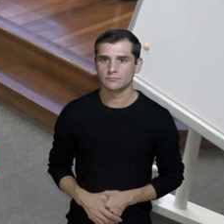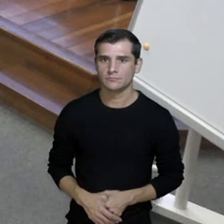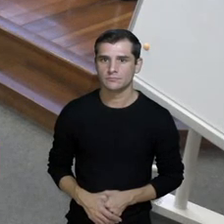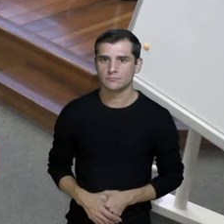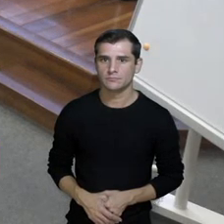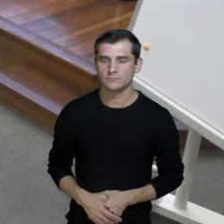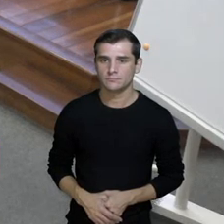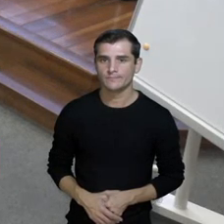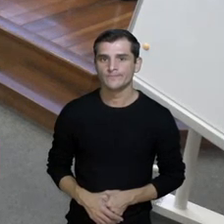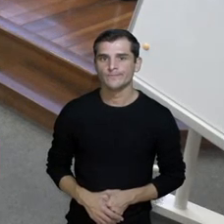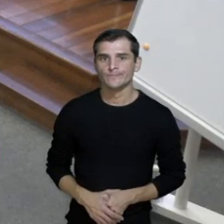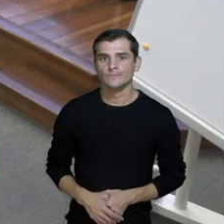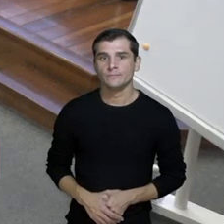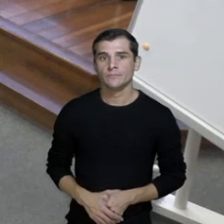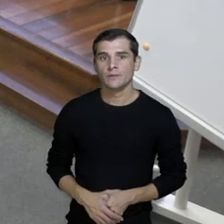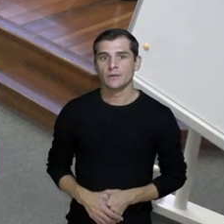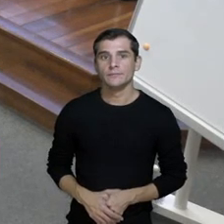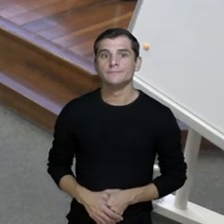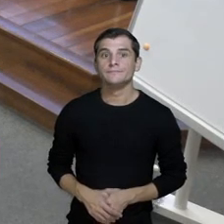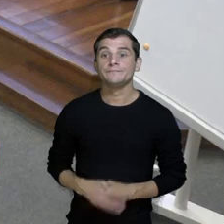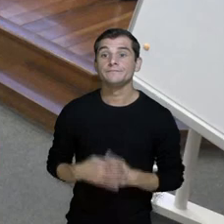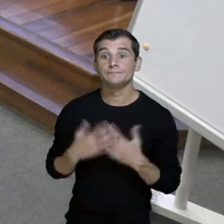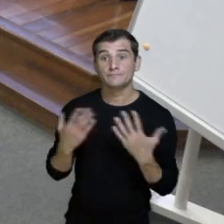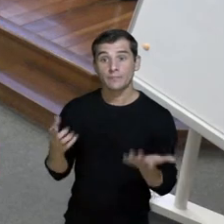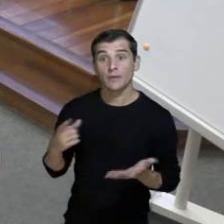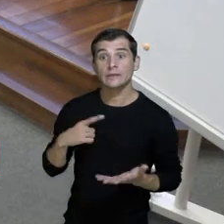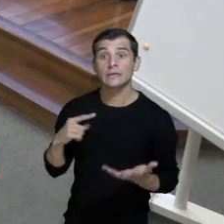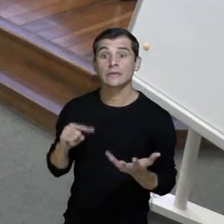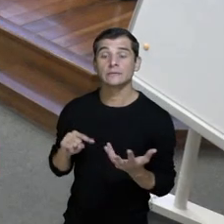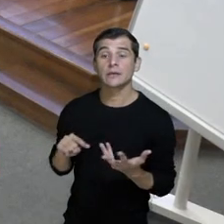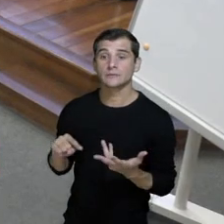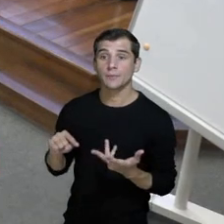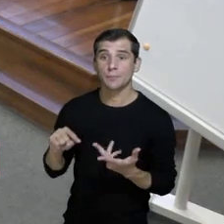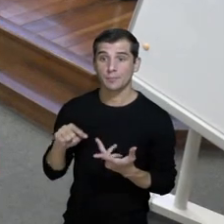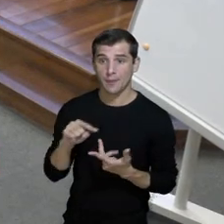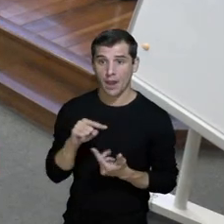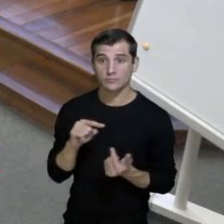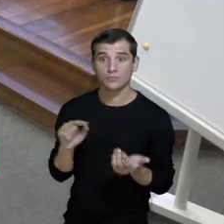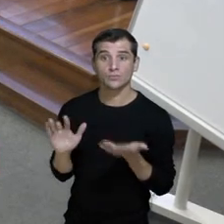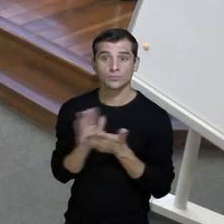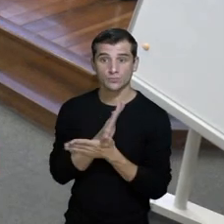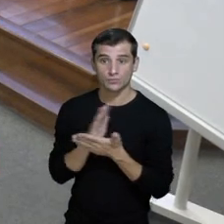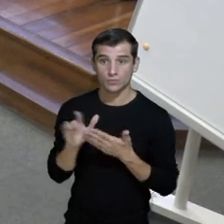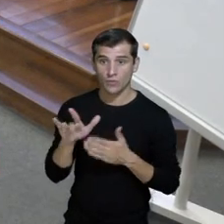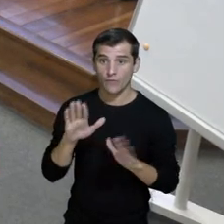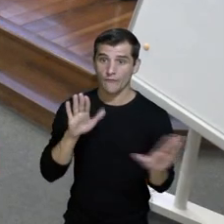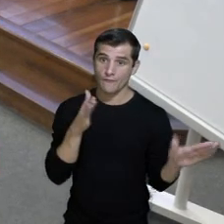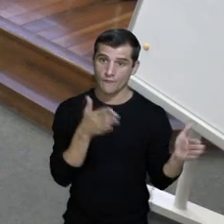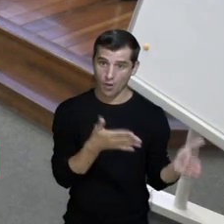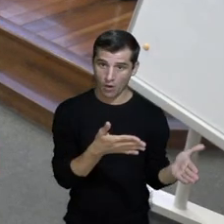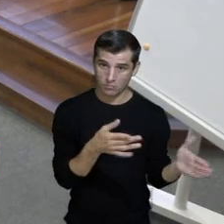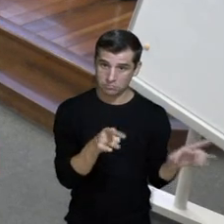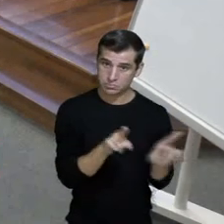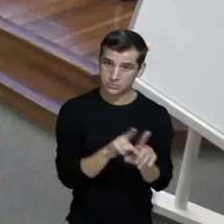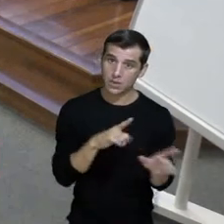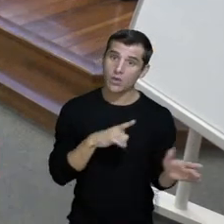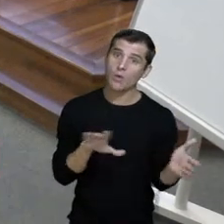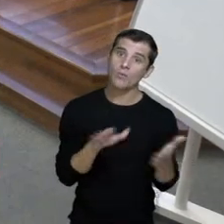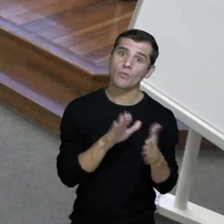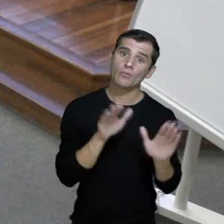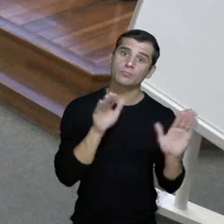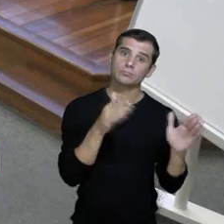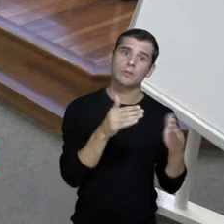E aí para em alguns aspectos eu vou me focar tem alguns aspectos que eu vou passar um pouquinho mais